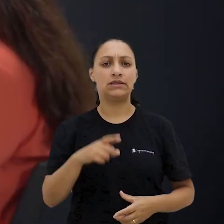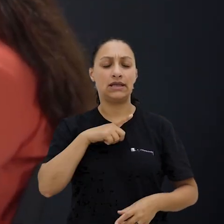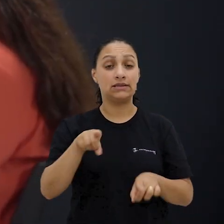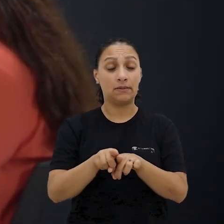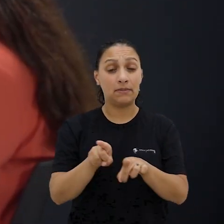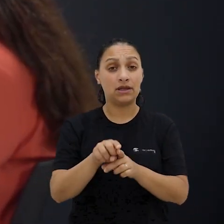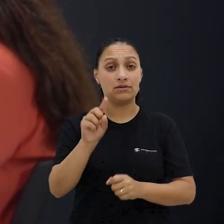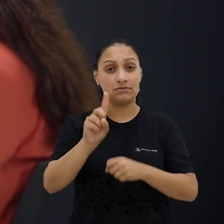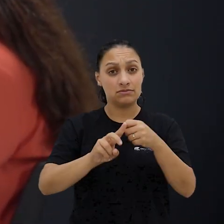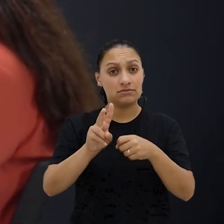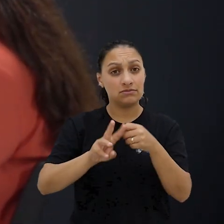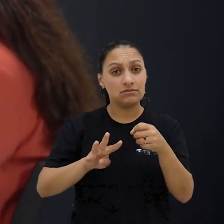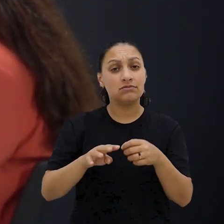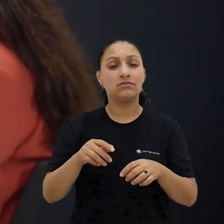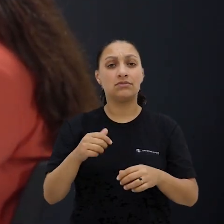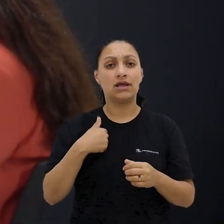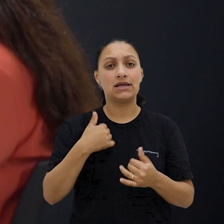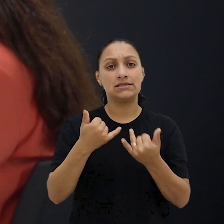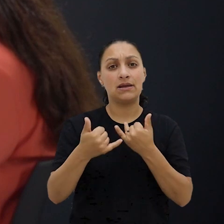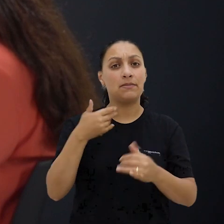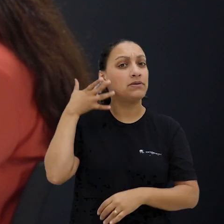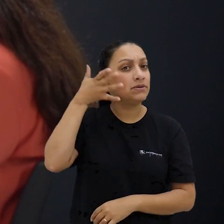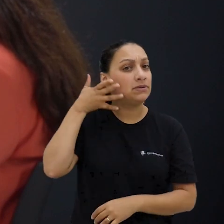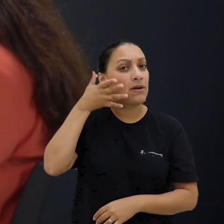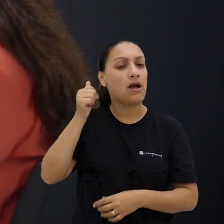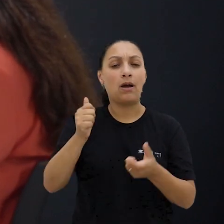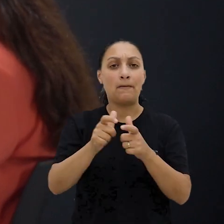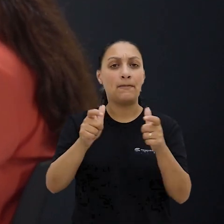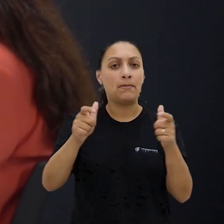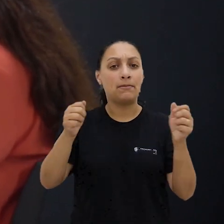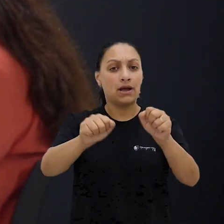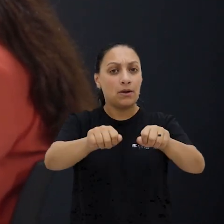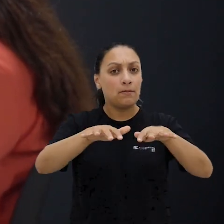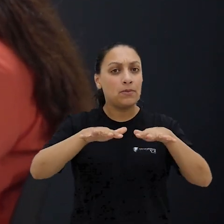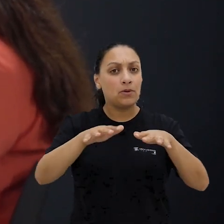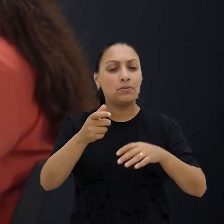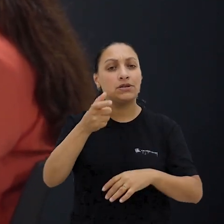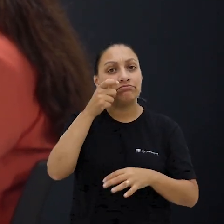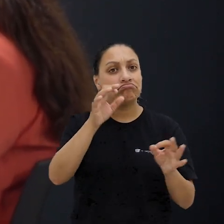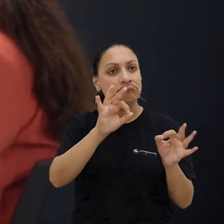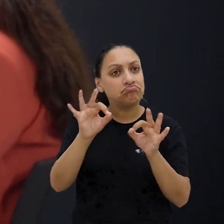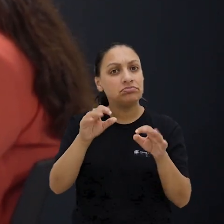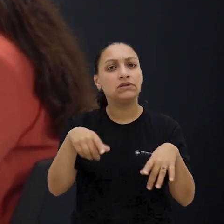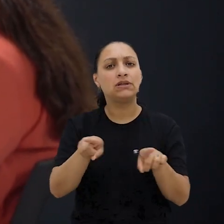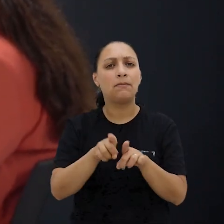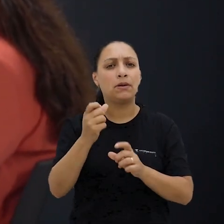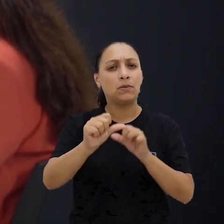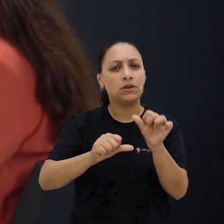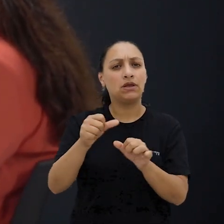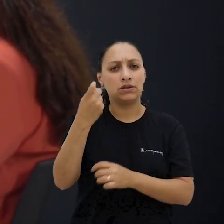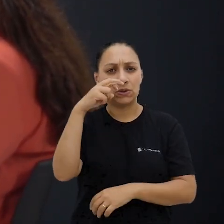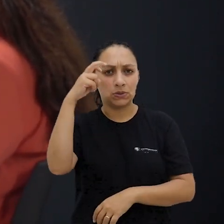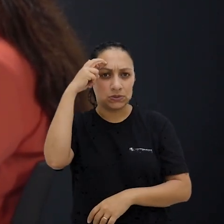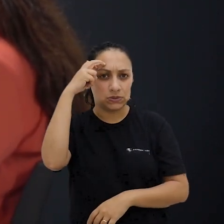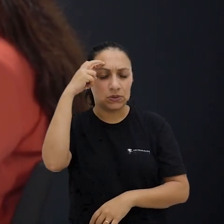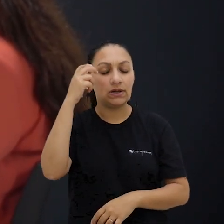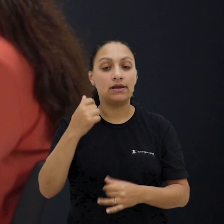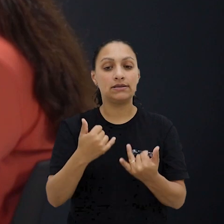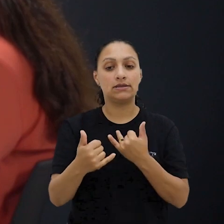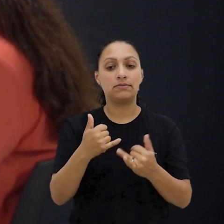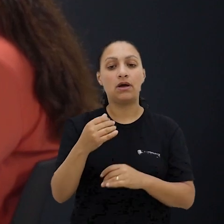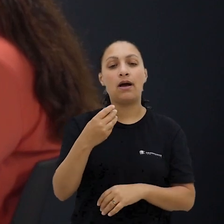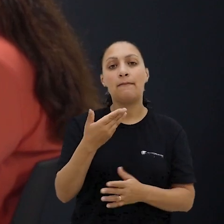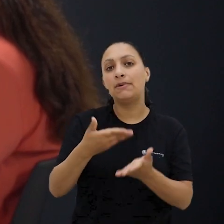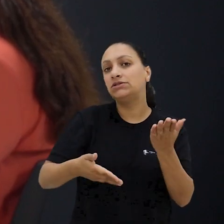mensal. Então, a cada painel do Talks aumenta público. E é uma questão de mudança de cultura das pessoas. Não